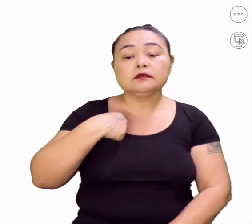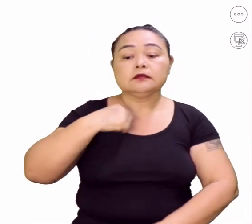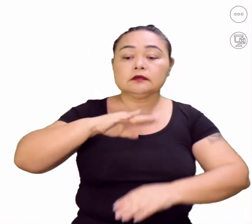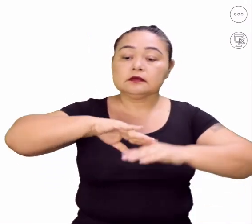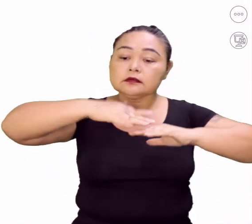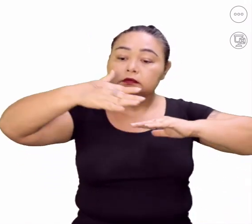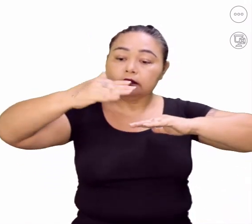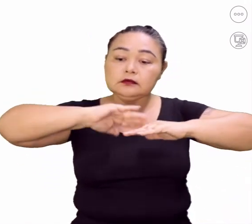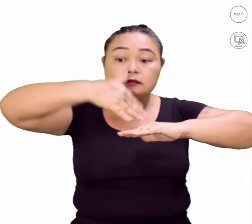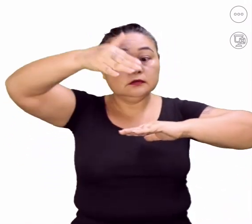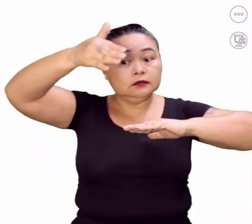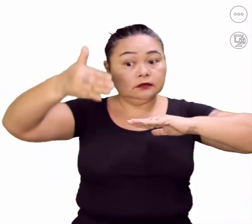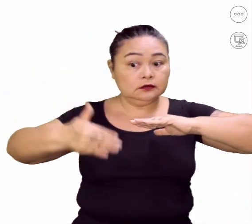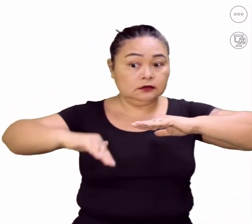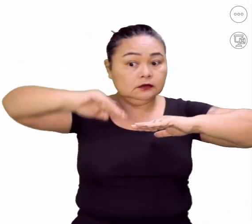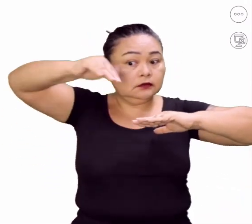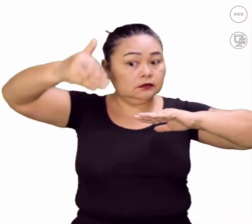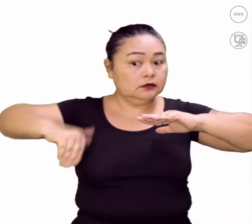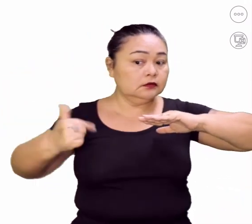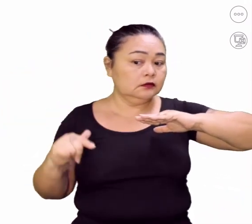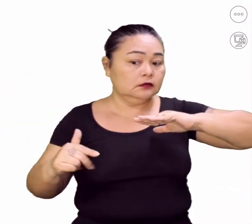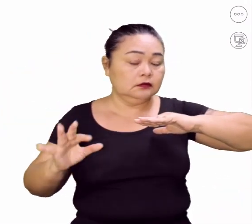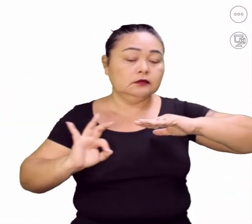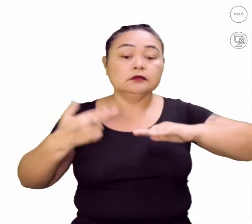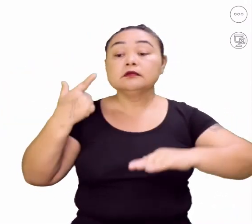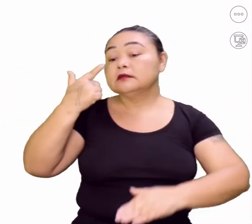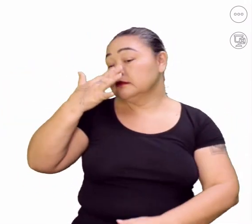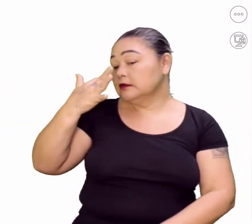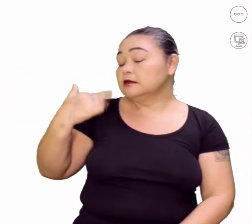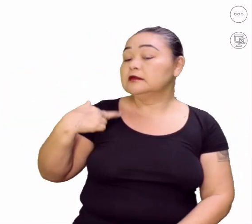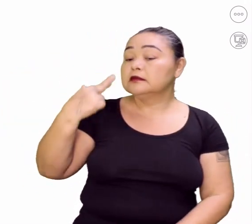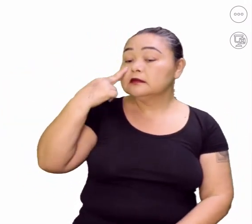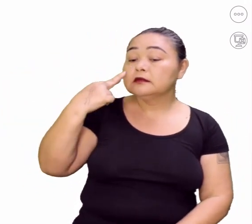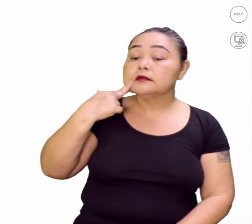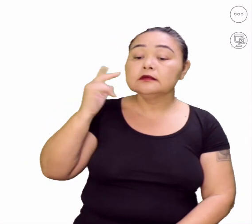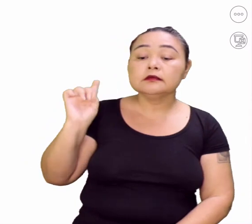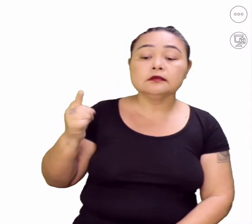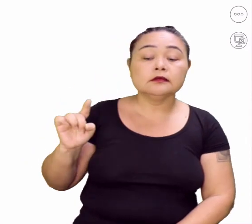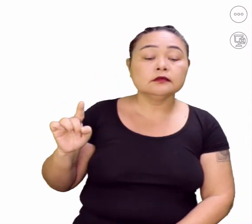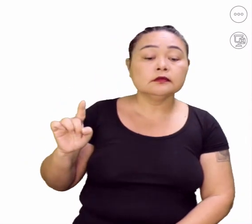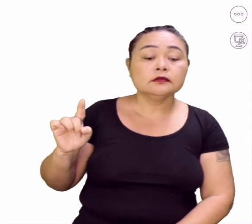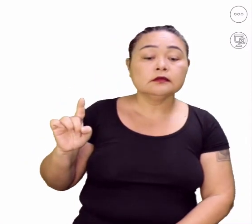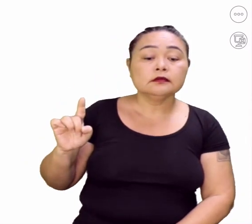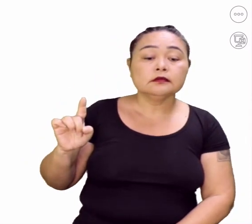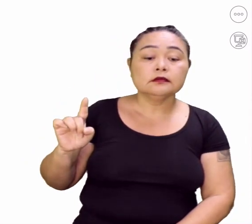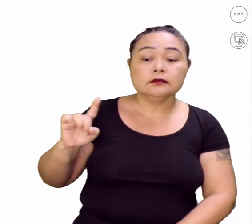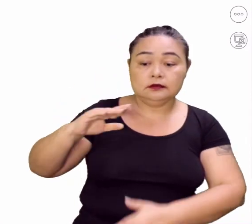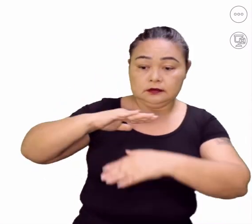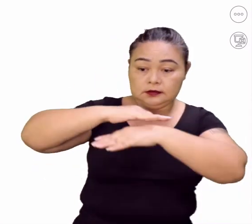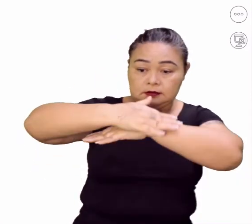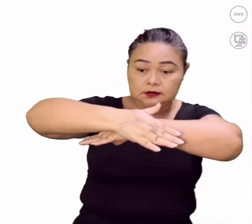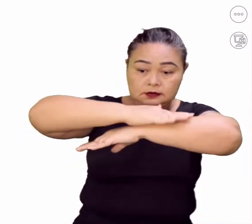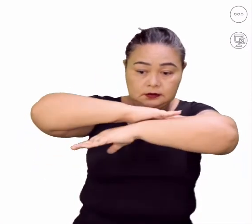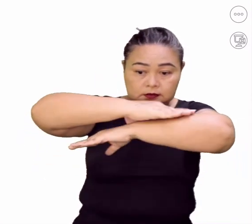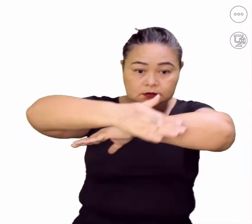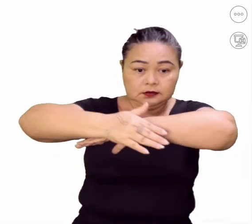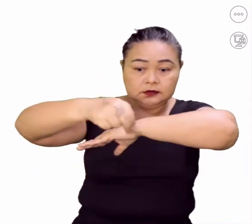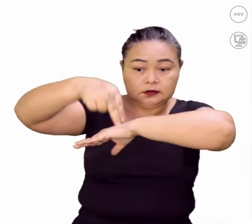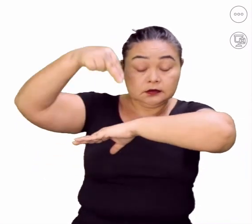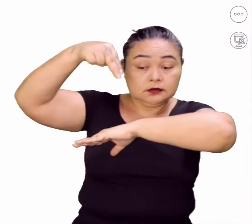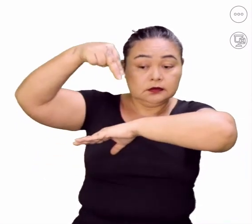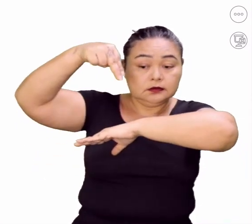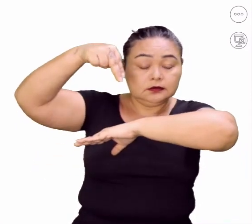dobramentos modernos. Olha aqui, a gente observa em Rondônia, né, além dessas estruturas de escudos, também ao